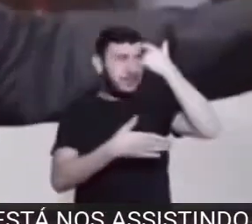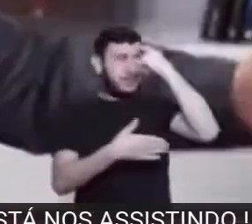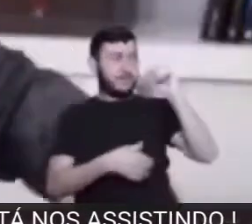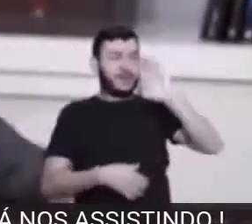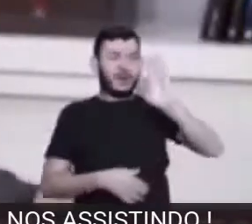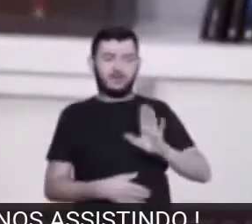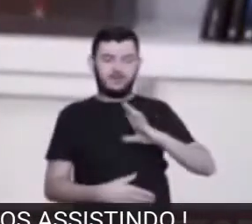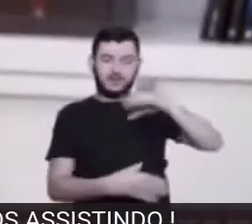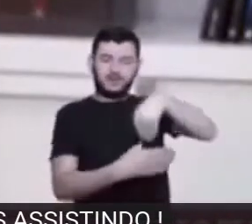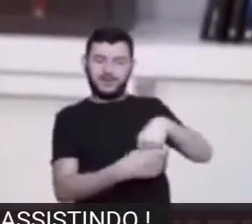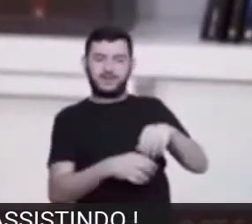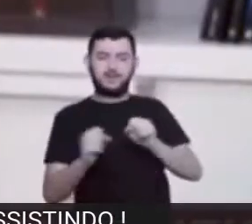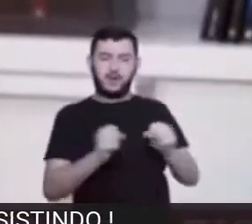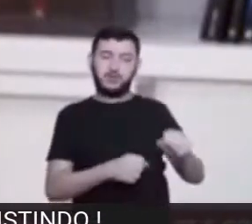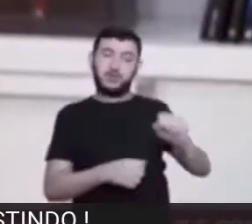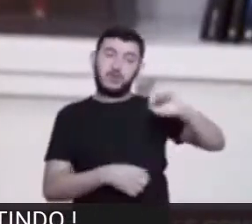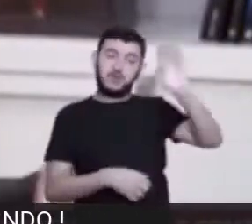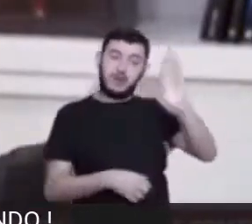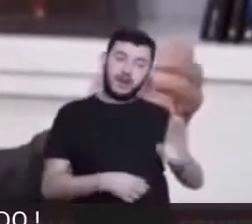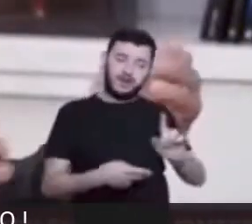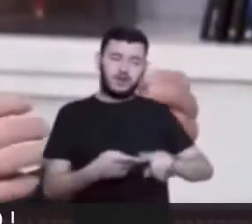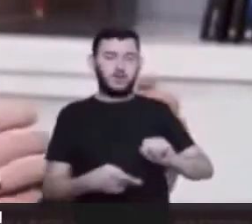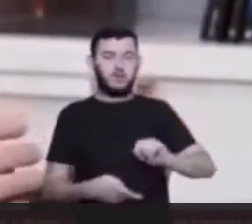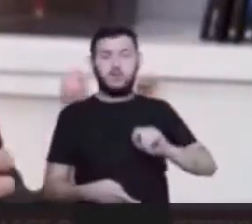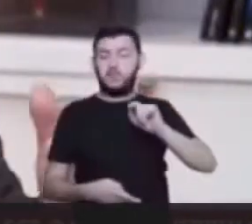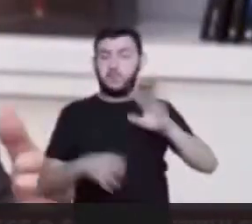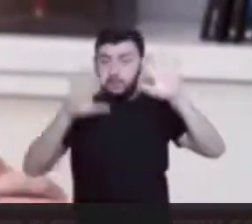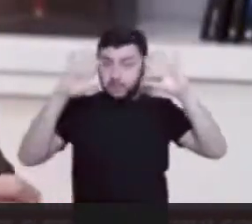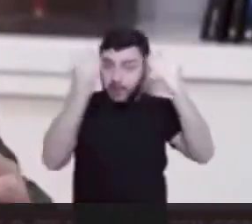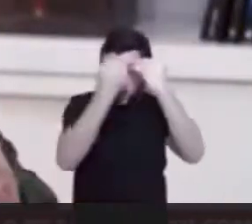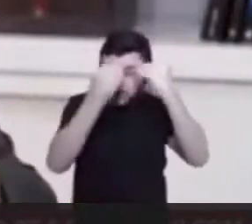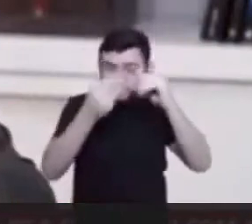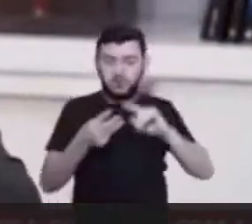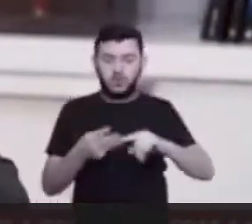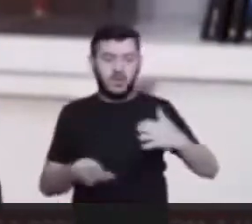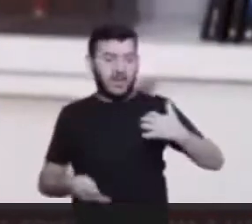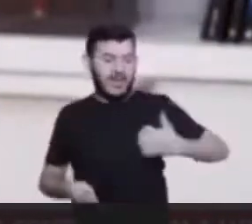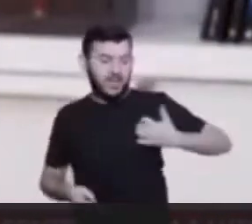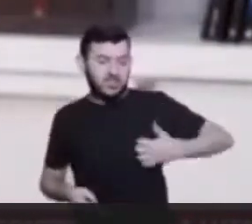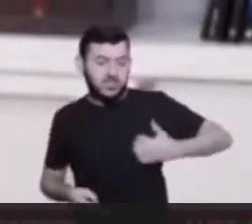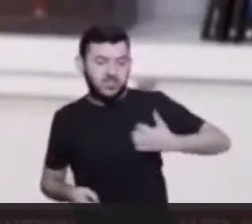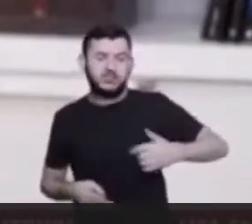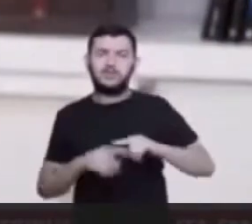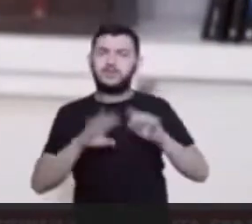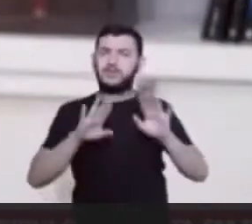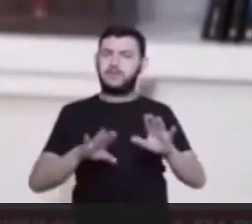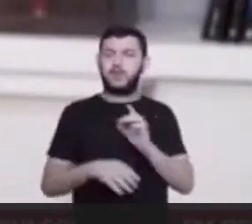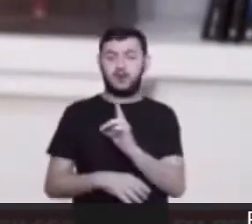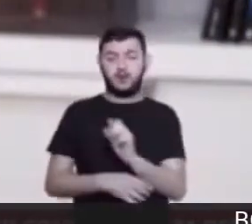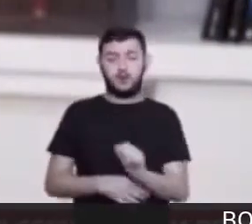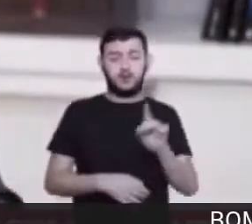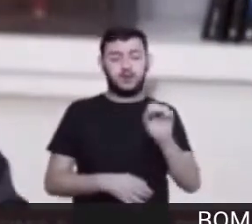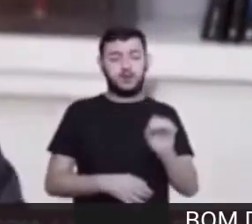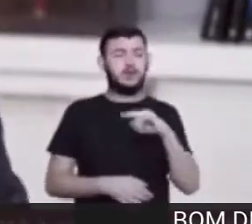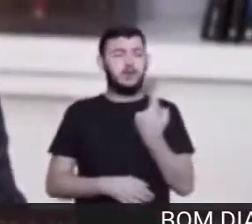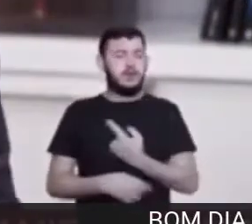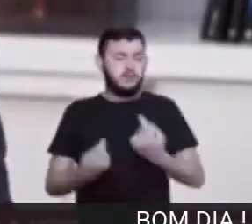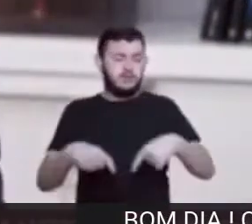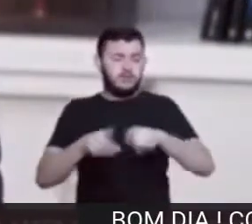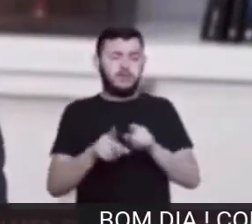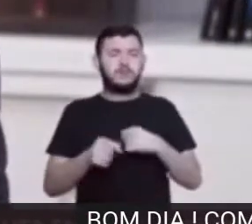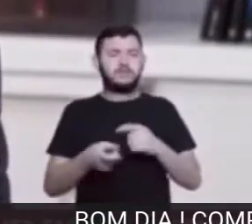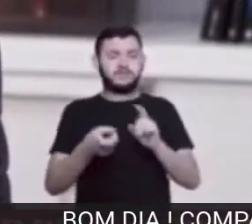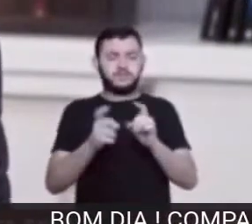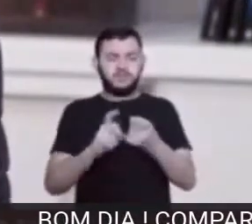outro país, o México, a Argentina, sei lá. Tá. O dado concreto é que nós precisamos rediscutir a governança mundial.